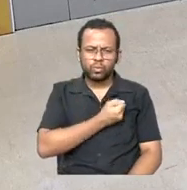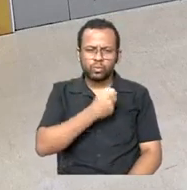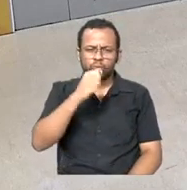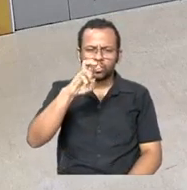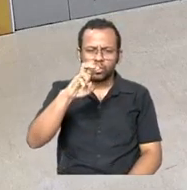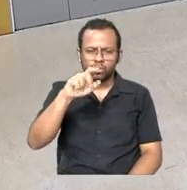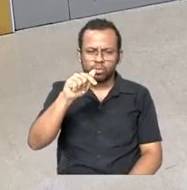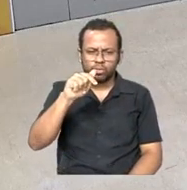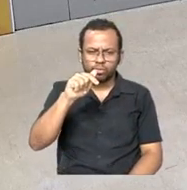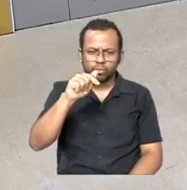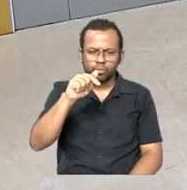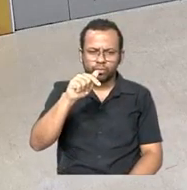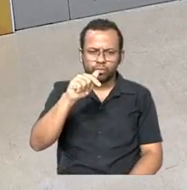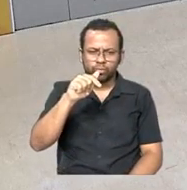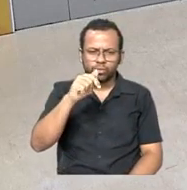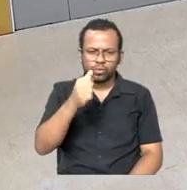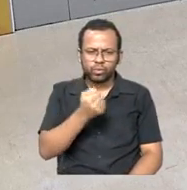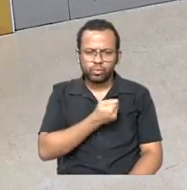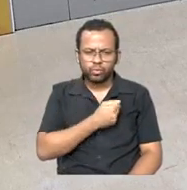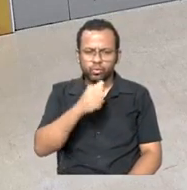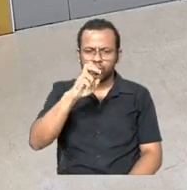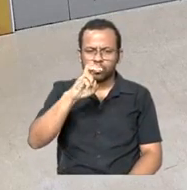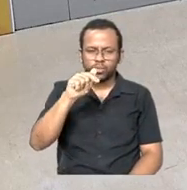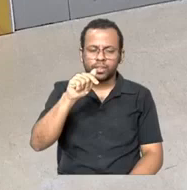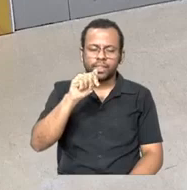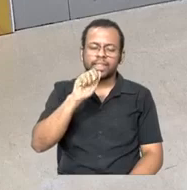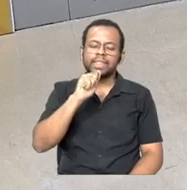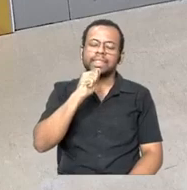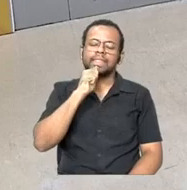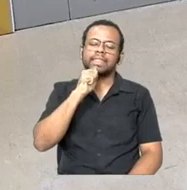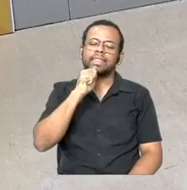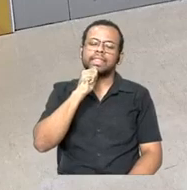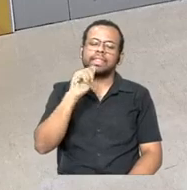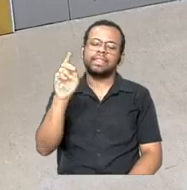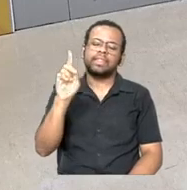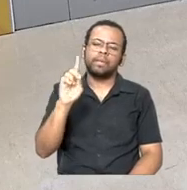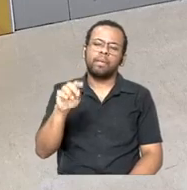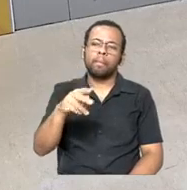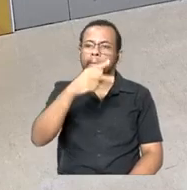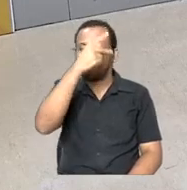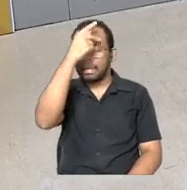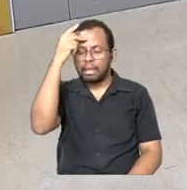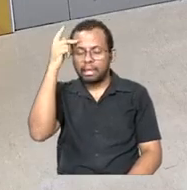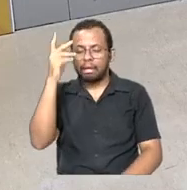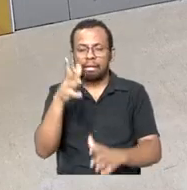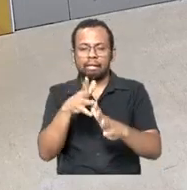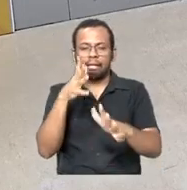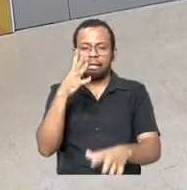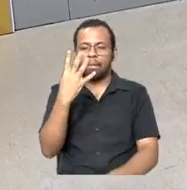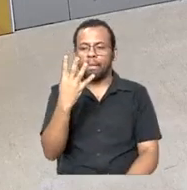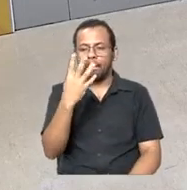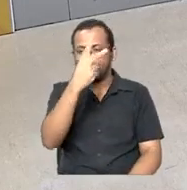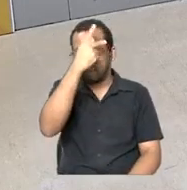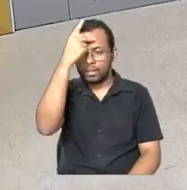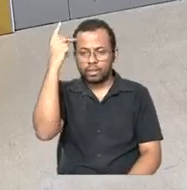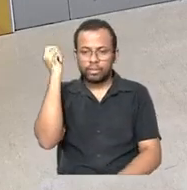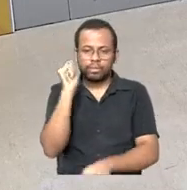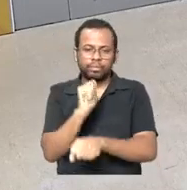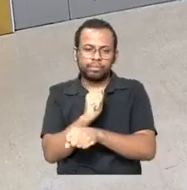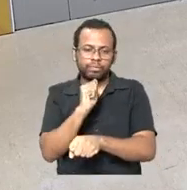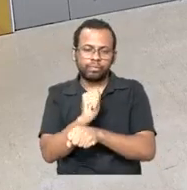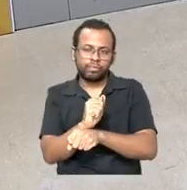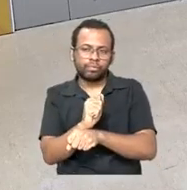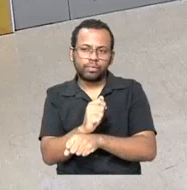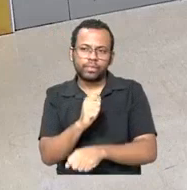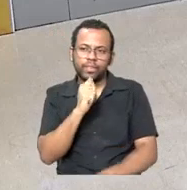57 57 trouxe mais gente aí para disputa ó já são quatro títulos na fila de